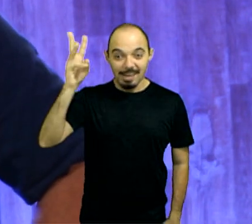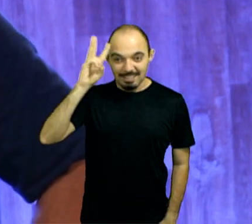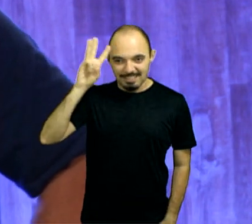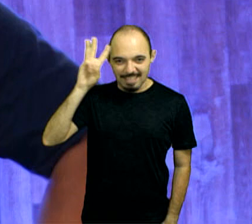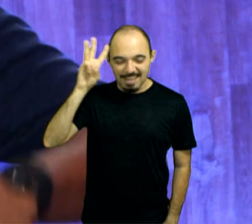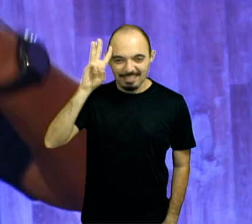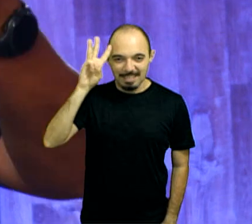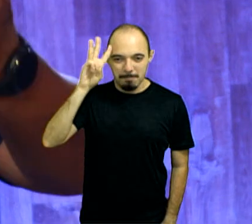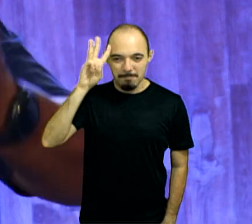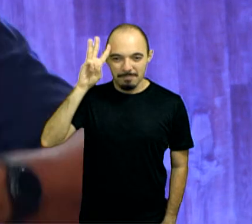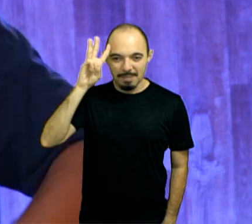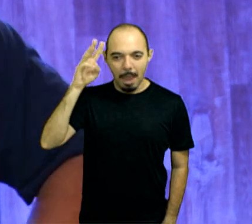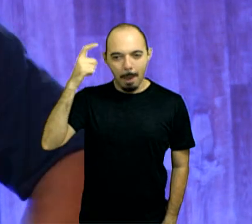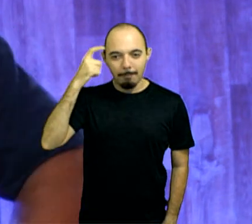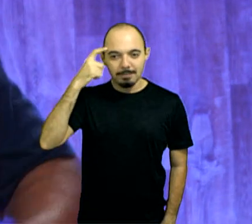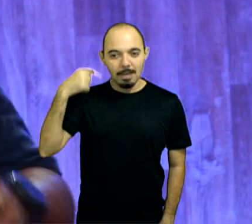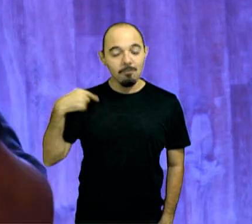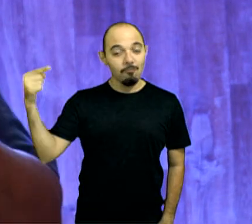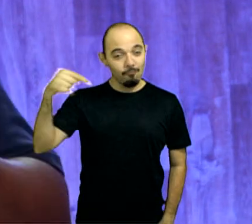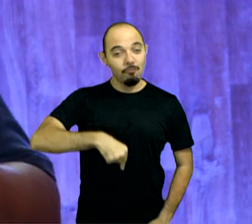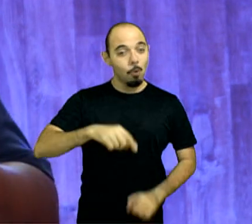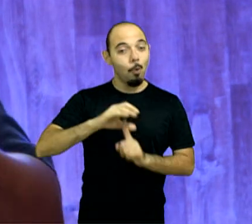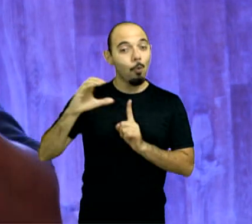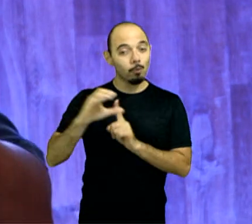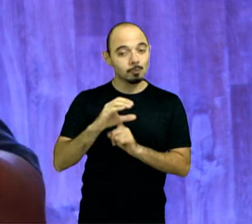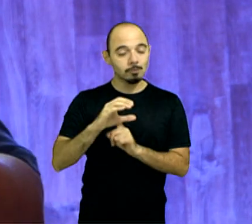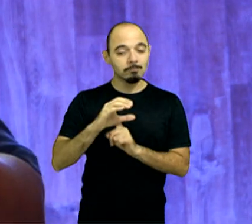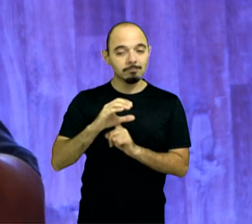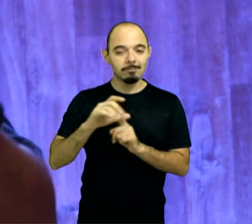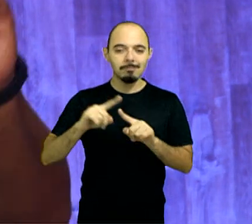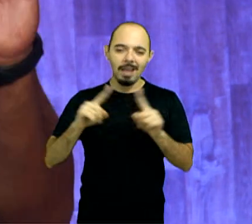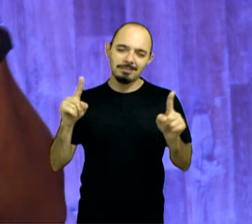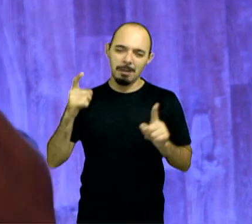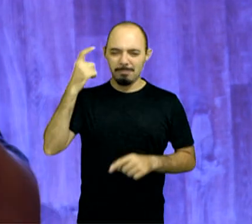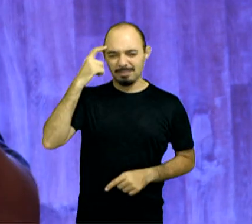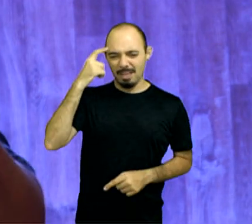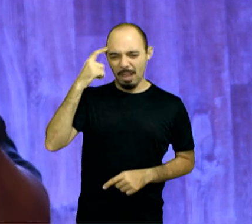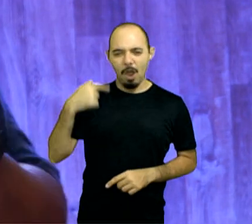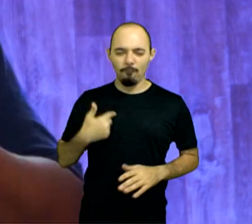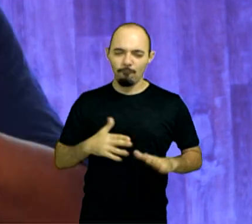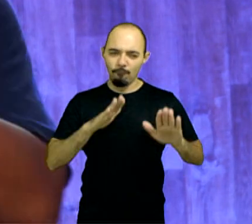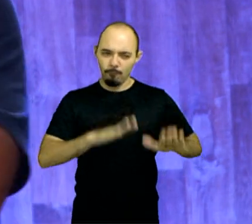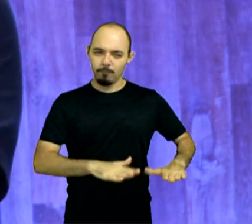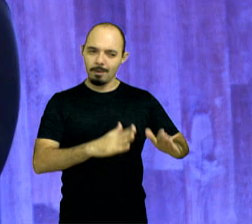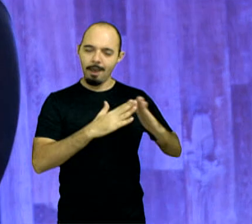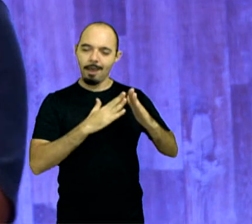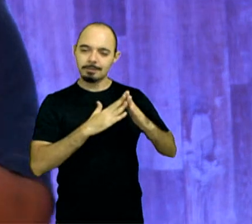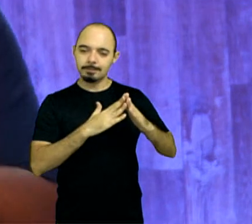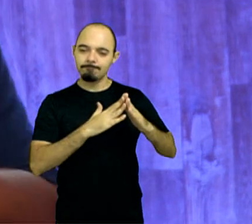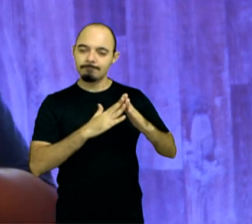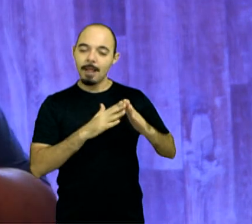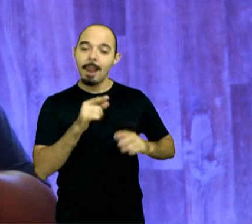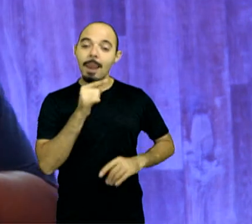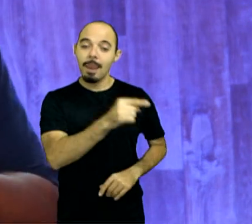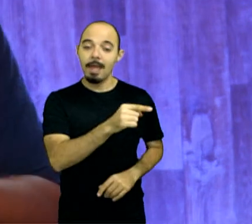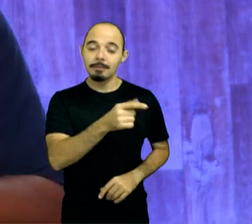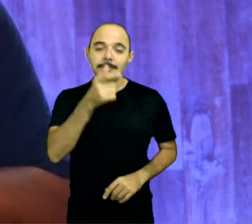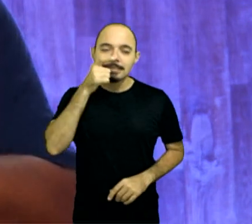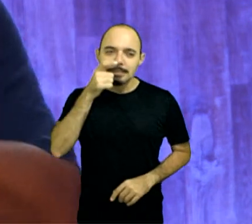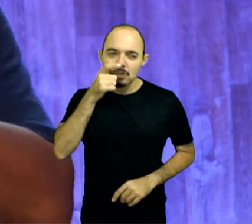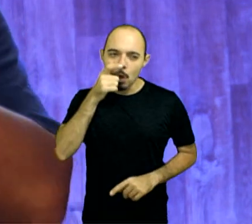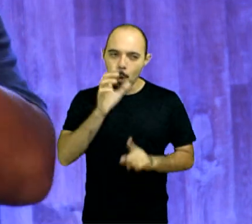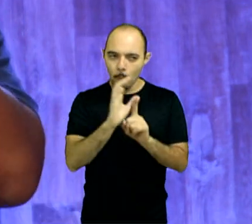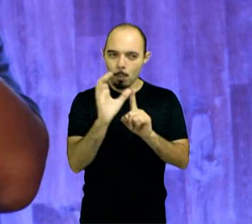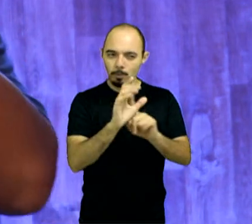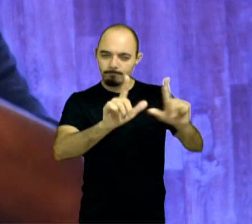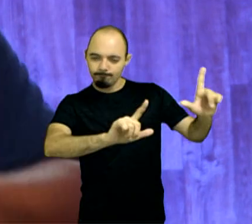eu acho que, como era quinta-feira a cirurgia, eu falei, vou me preservar, vou ficar em casa, vou assistir o culto pela TV. O Marcelo que pregou.